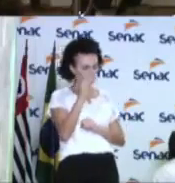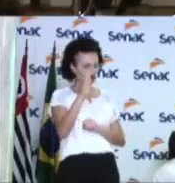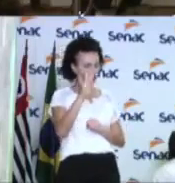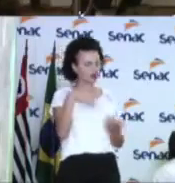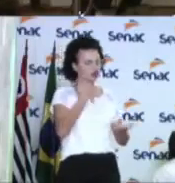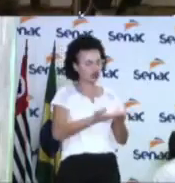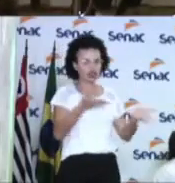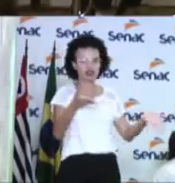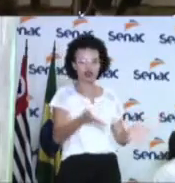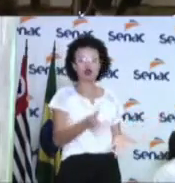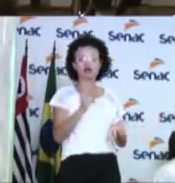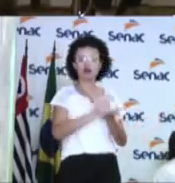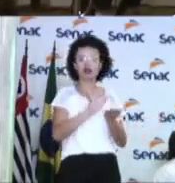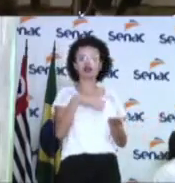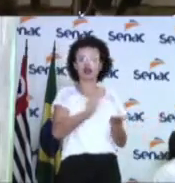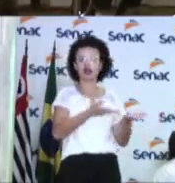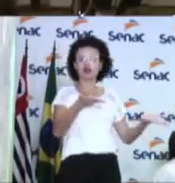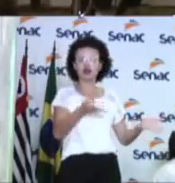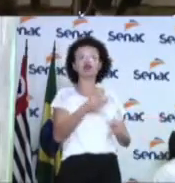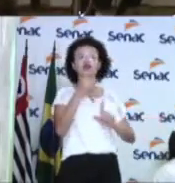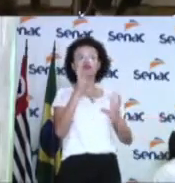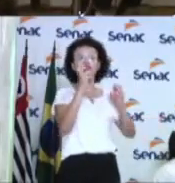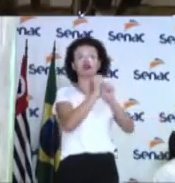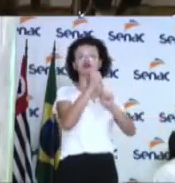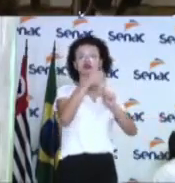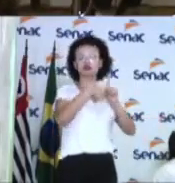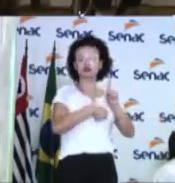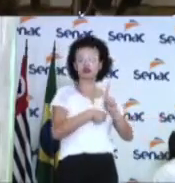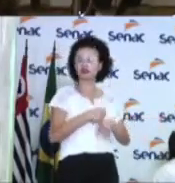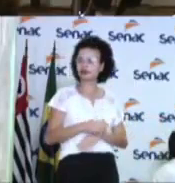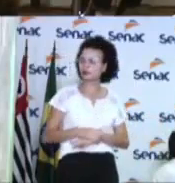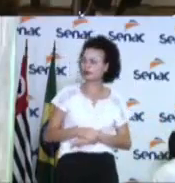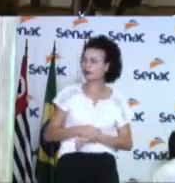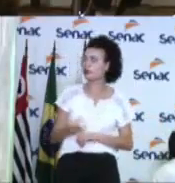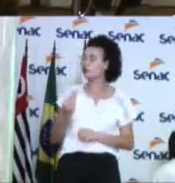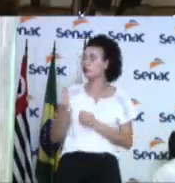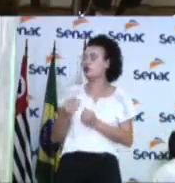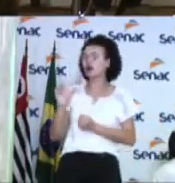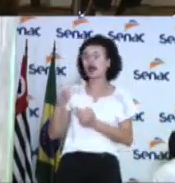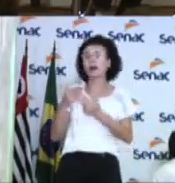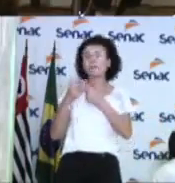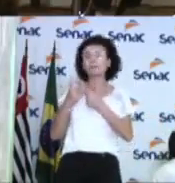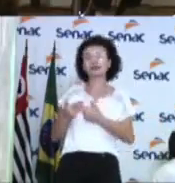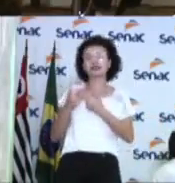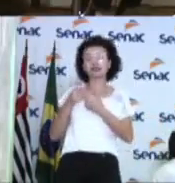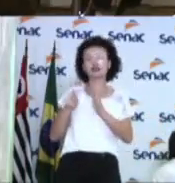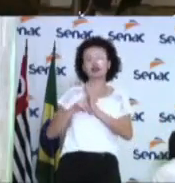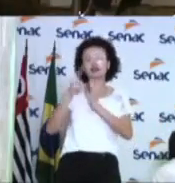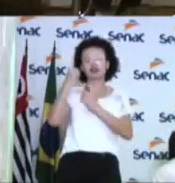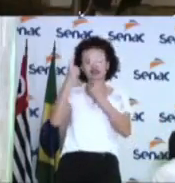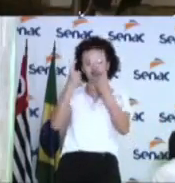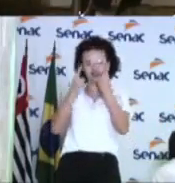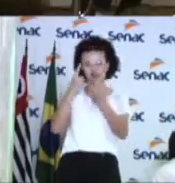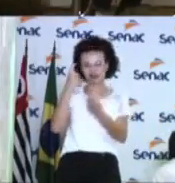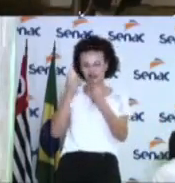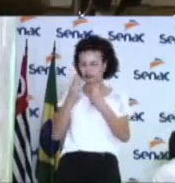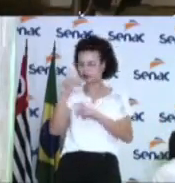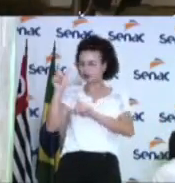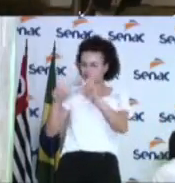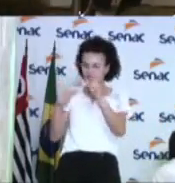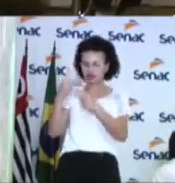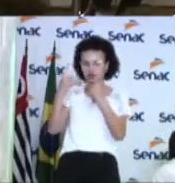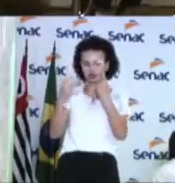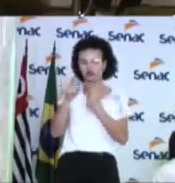praticamente está até agora, né? Na verdade. 6 meses também. Como é que fica a paciência do criativo, do ser criativo, né?